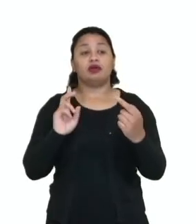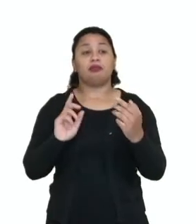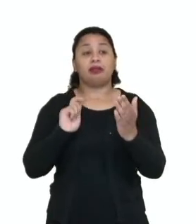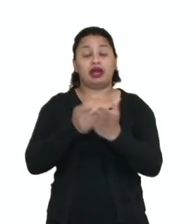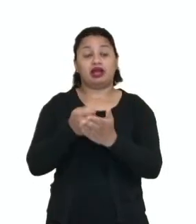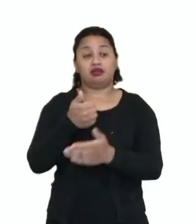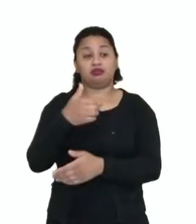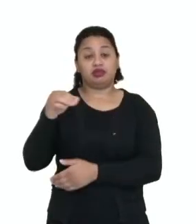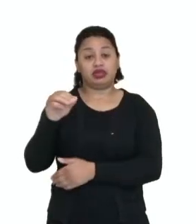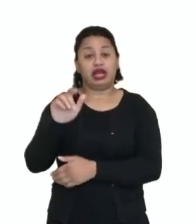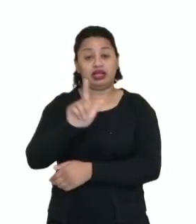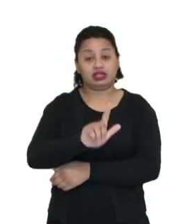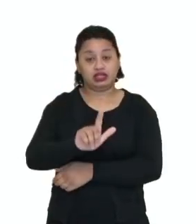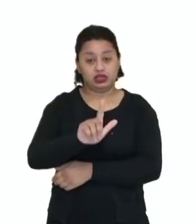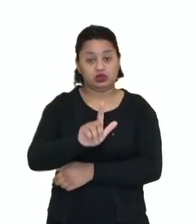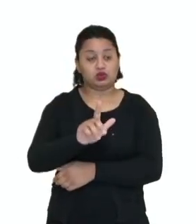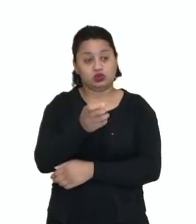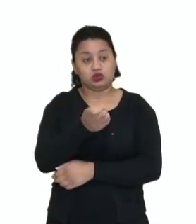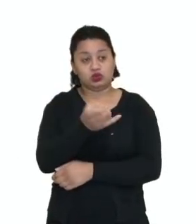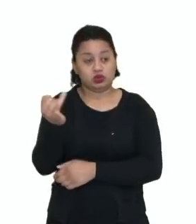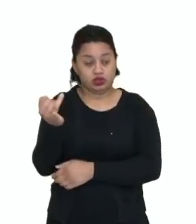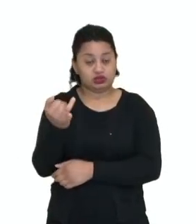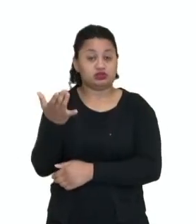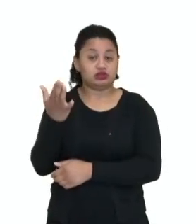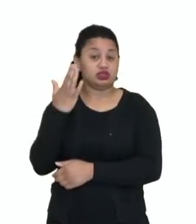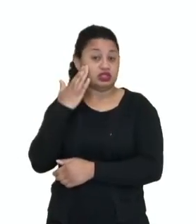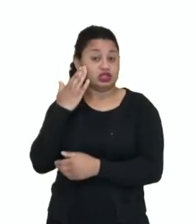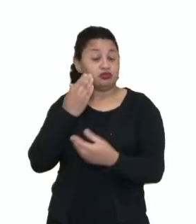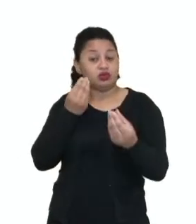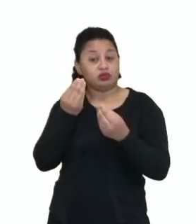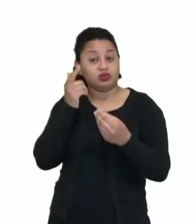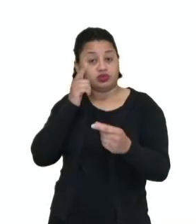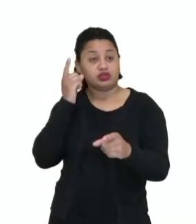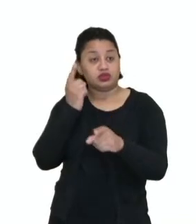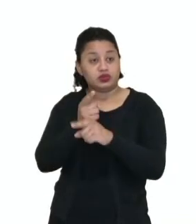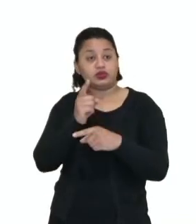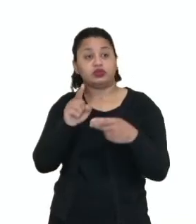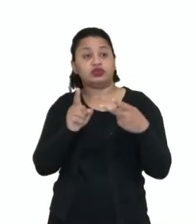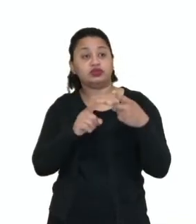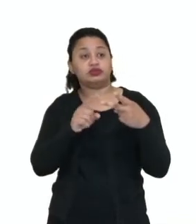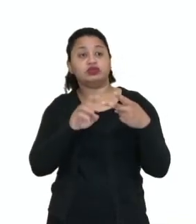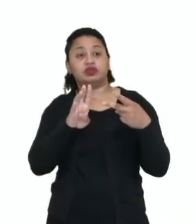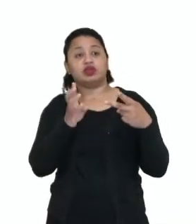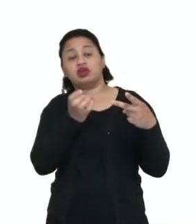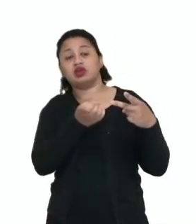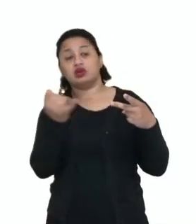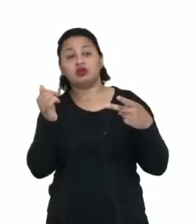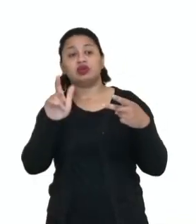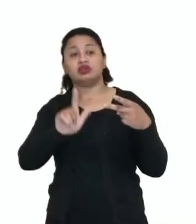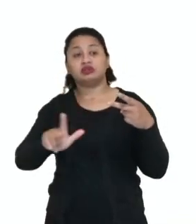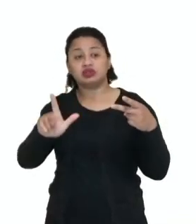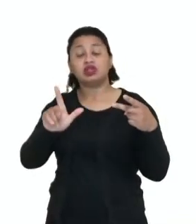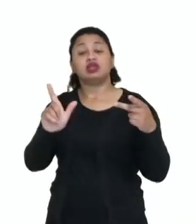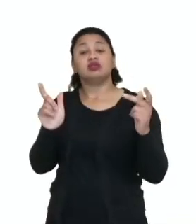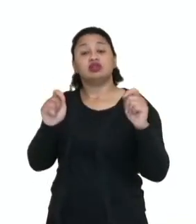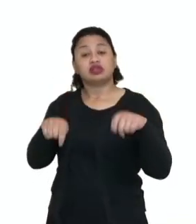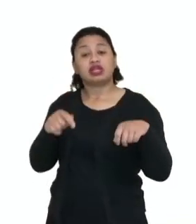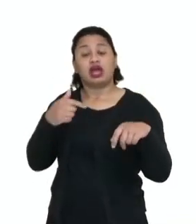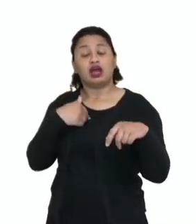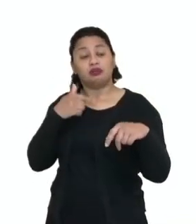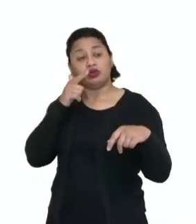gasolina neste posto? Aqui você já sabe como encontrar. Quantos litros de gasolina podem